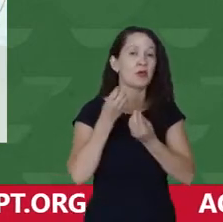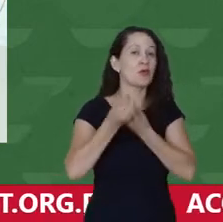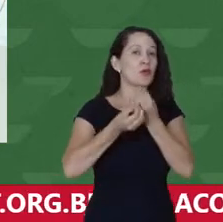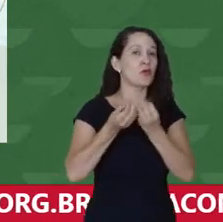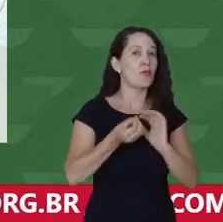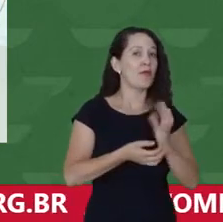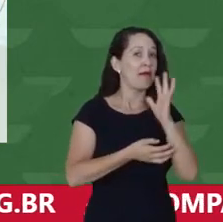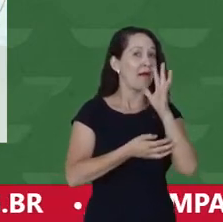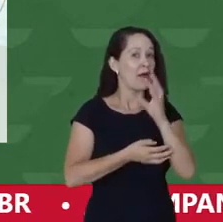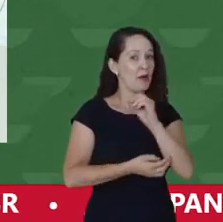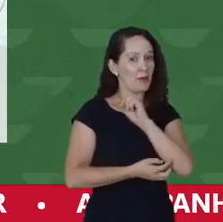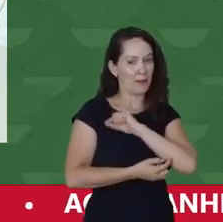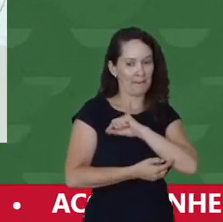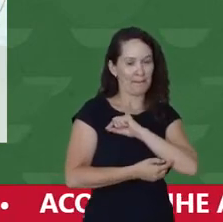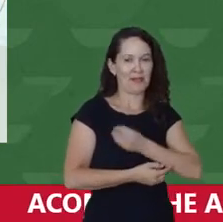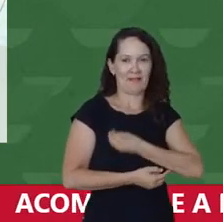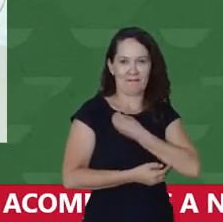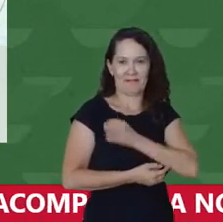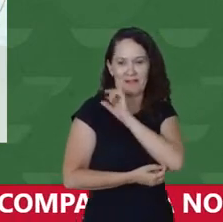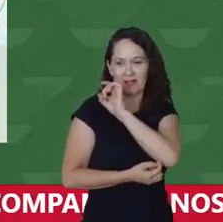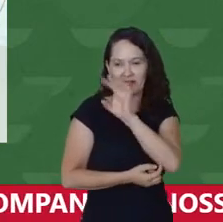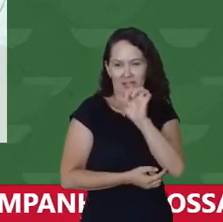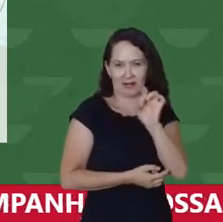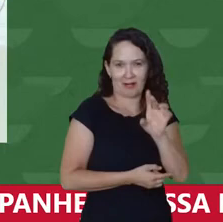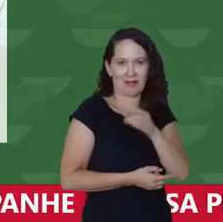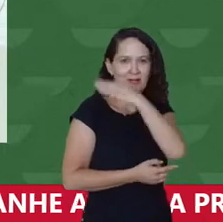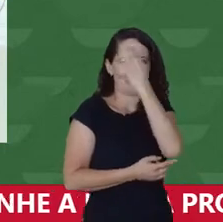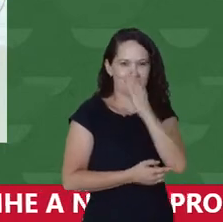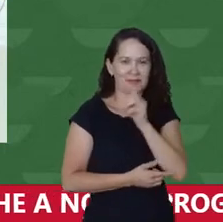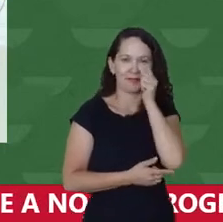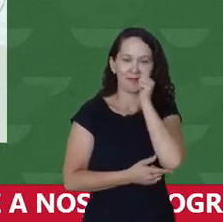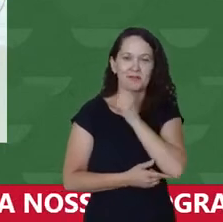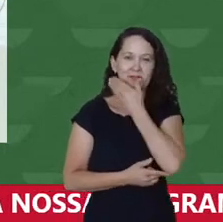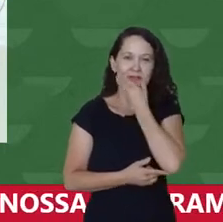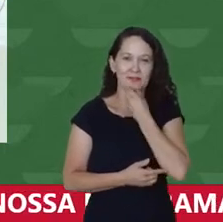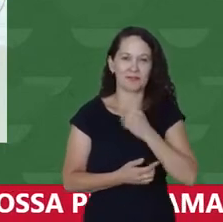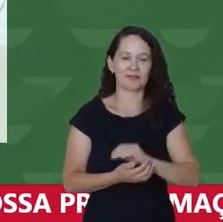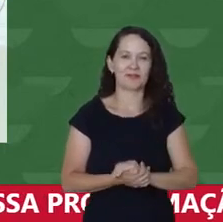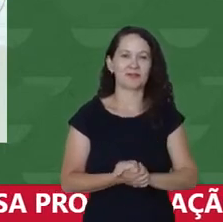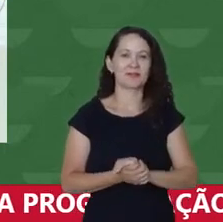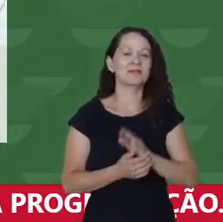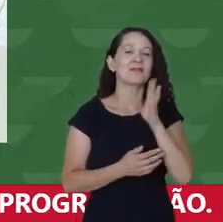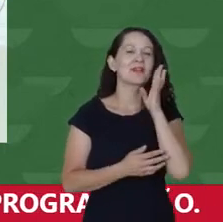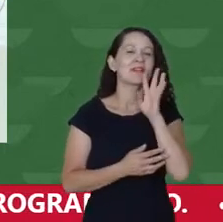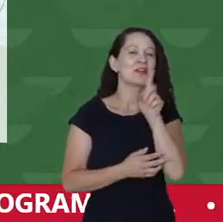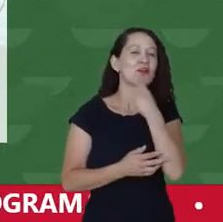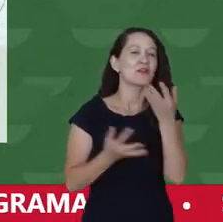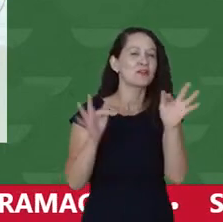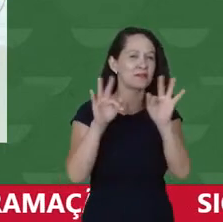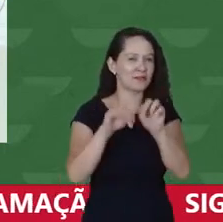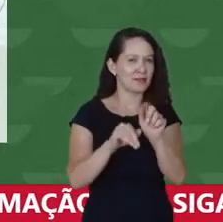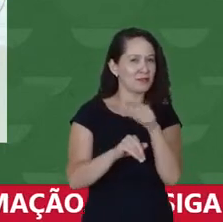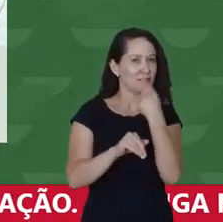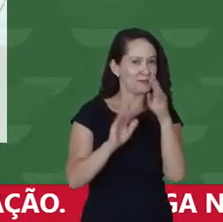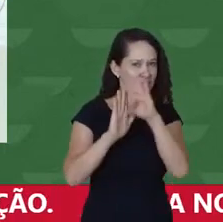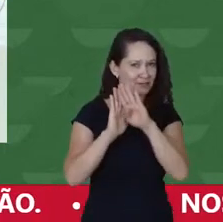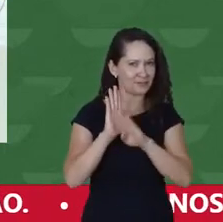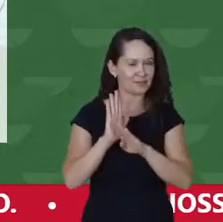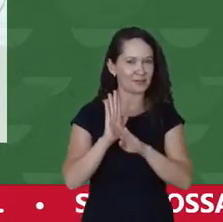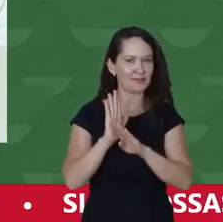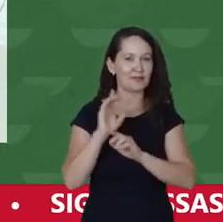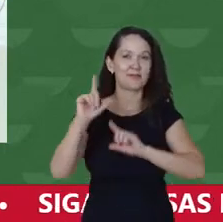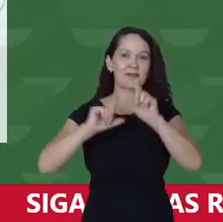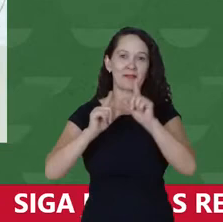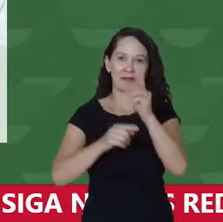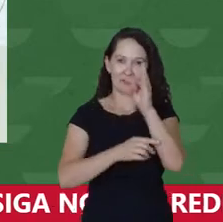custar mais caro no bolso também de cada brasileiro e brasileira. Muito legal. Nós estamos chegando ao final do nosso programa da